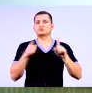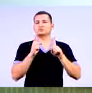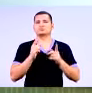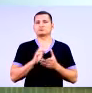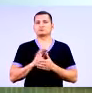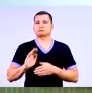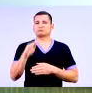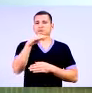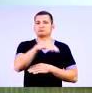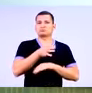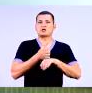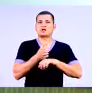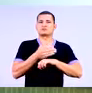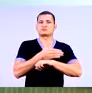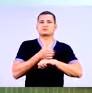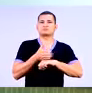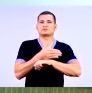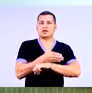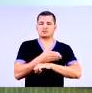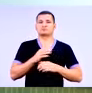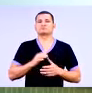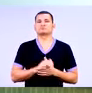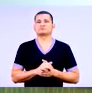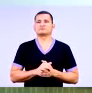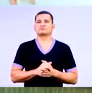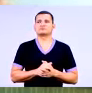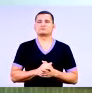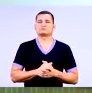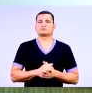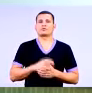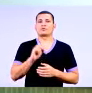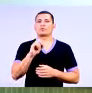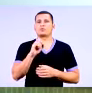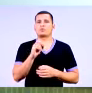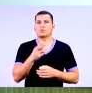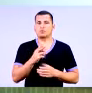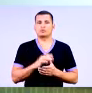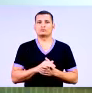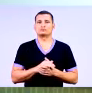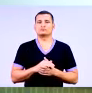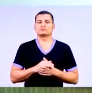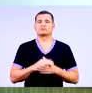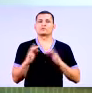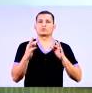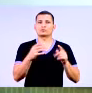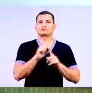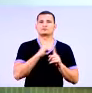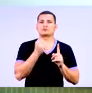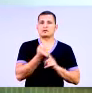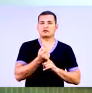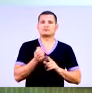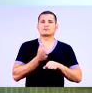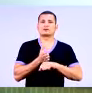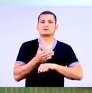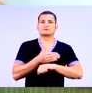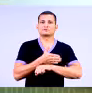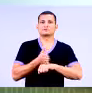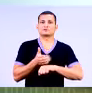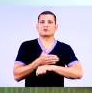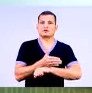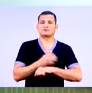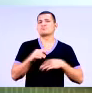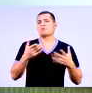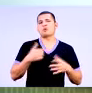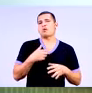escadas, das calçadas ou de toda a sociedade com acessibilidade. Então, eu não vou